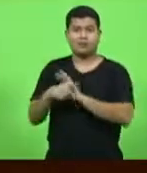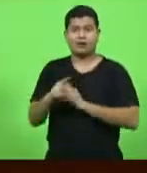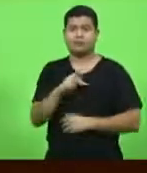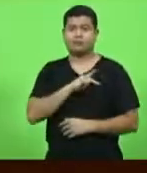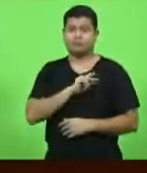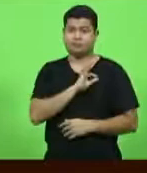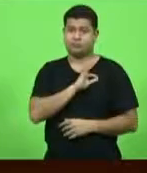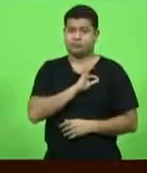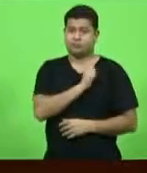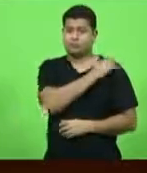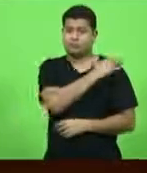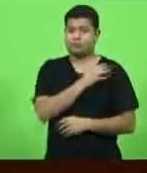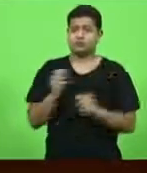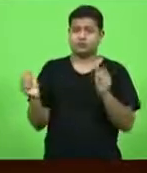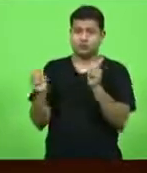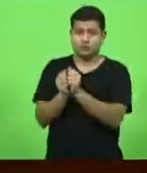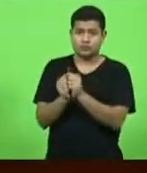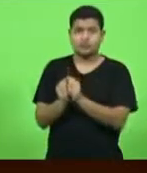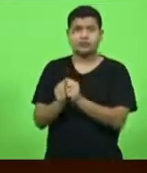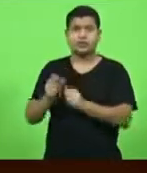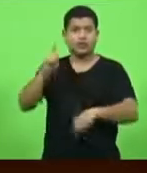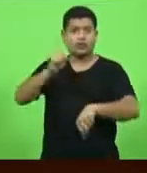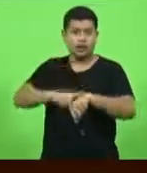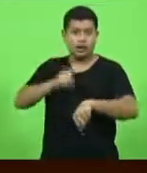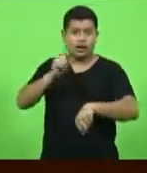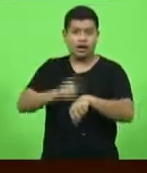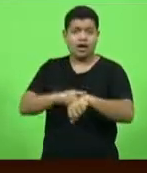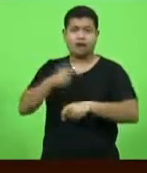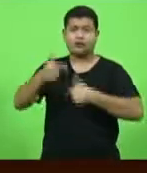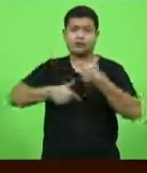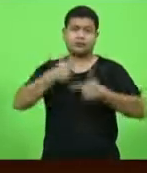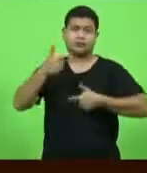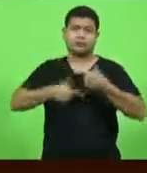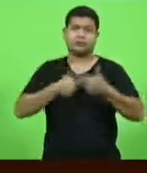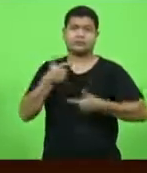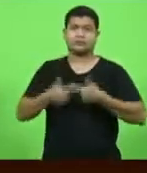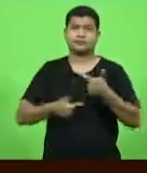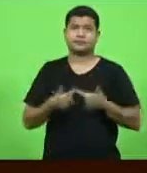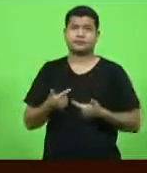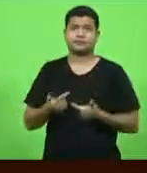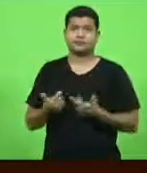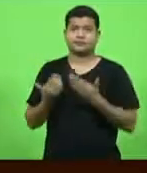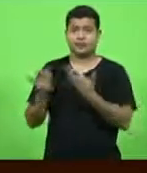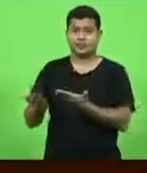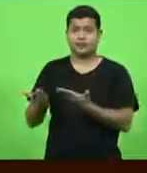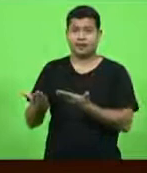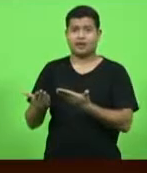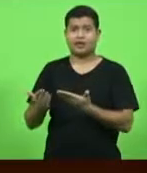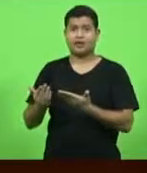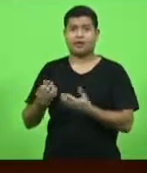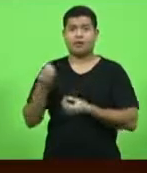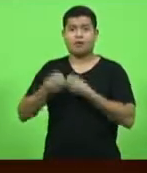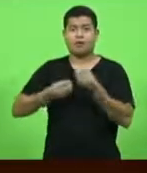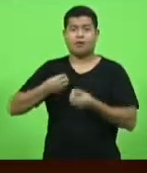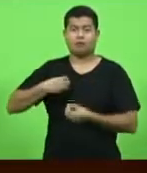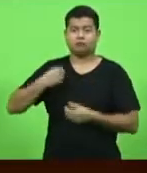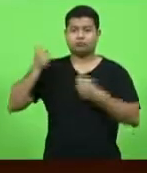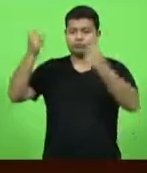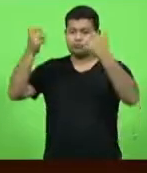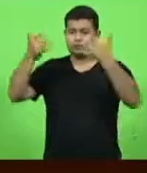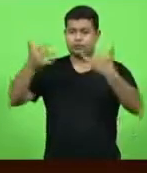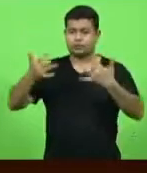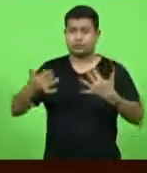pessoal da polícia militar em hora de trabalho um depoimento como comandante da Polícia